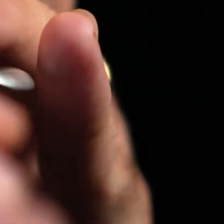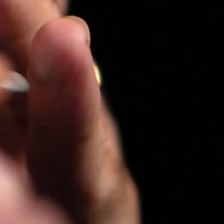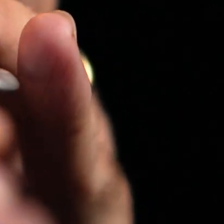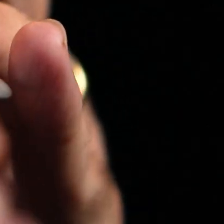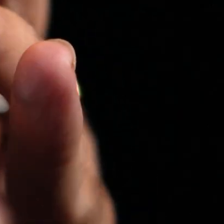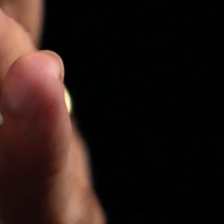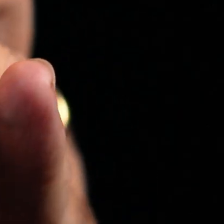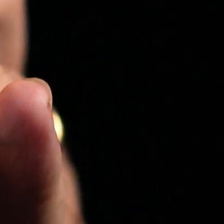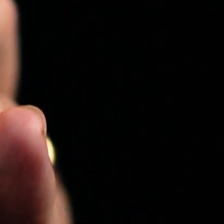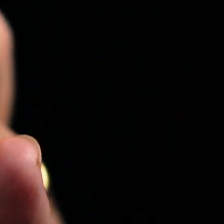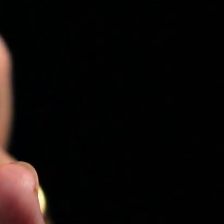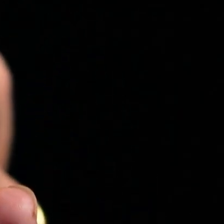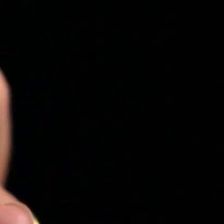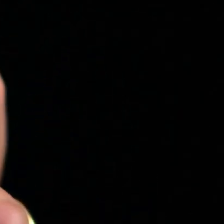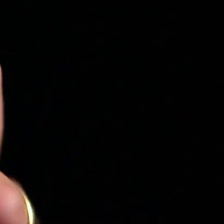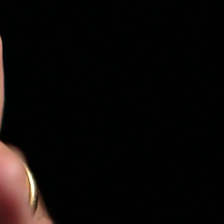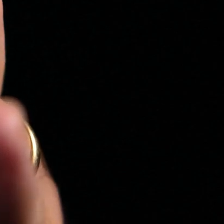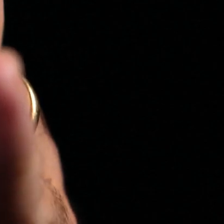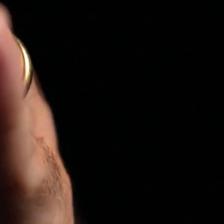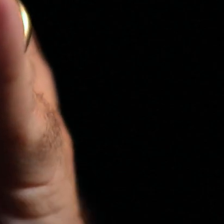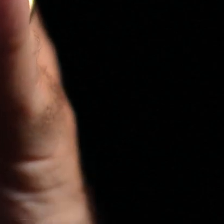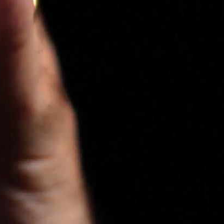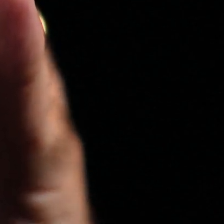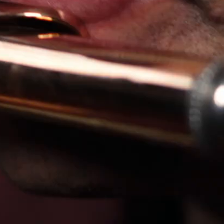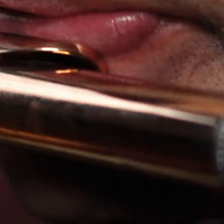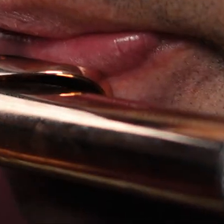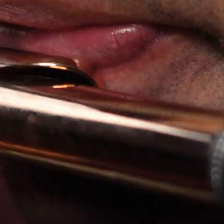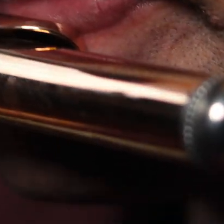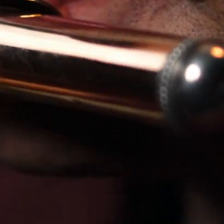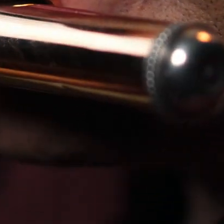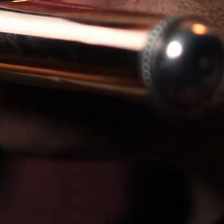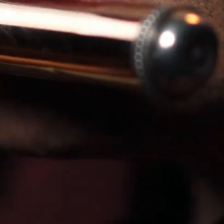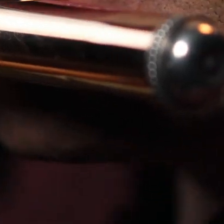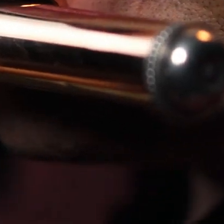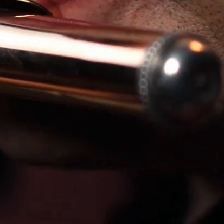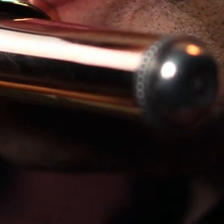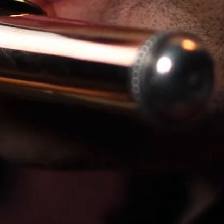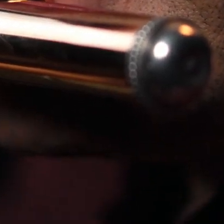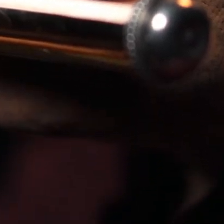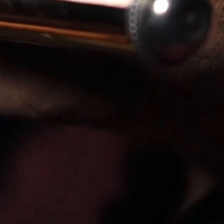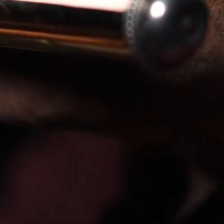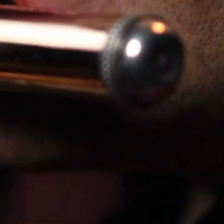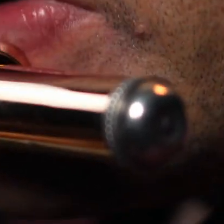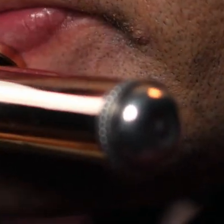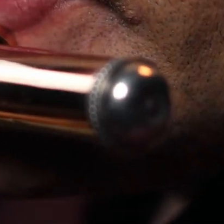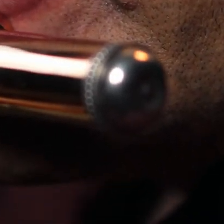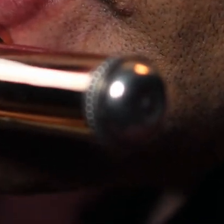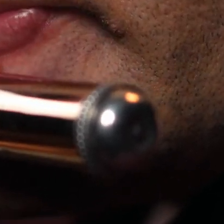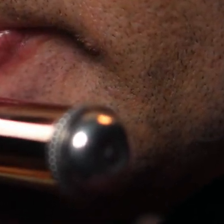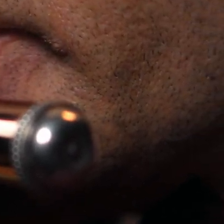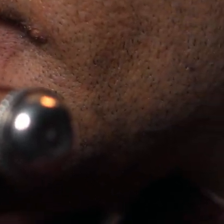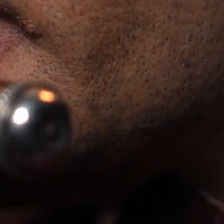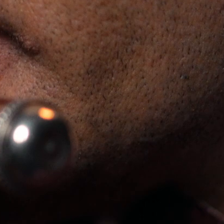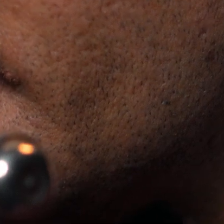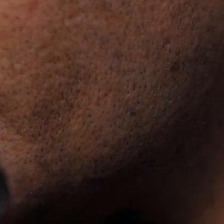camisa cor vinho. Detalhe do lábio inferior sobre o porta-lábio da flauta, onde está o furo.